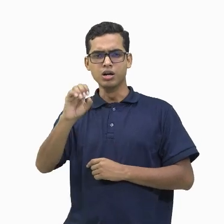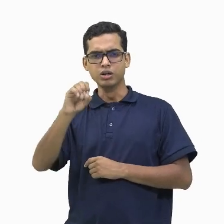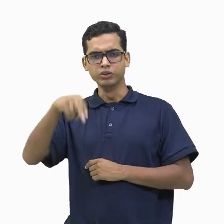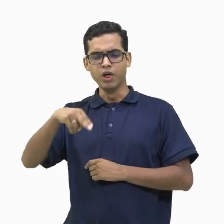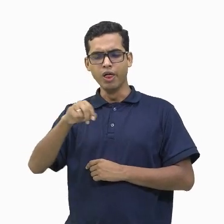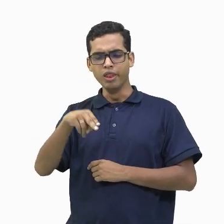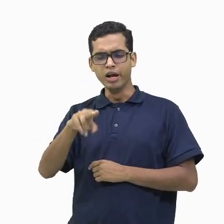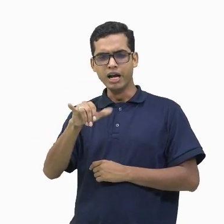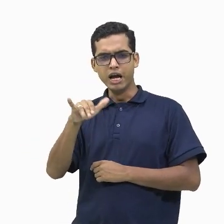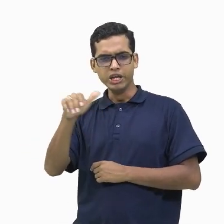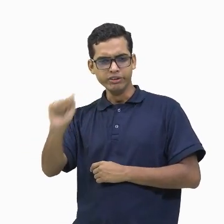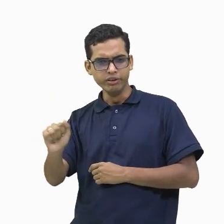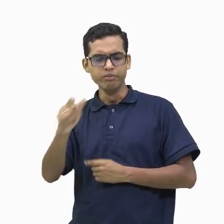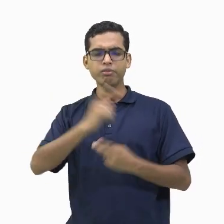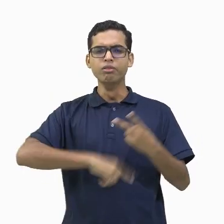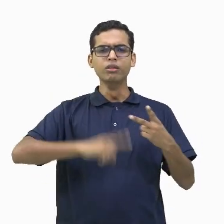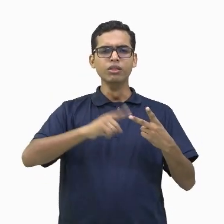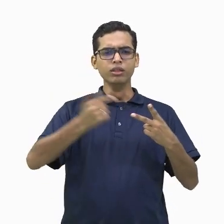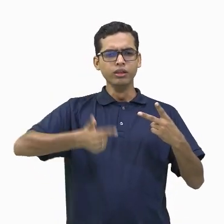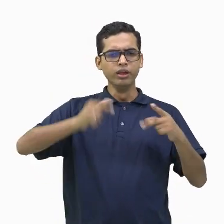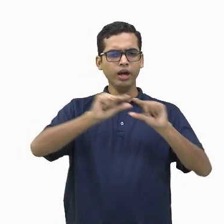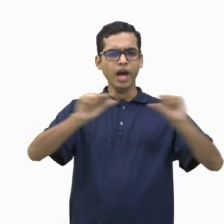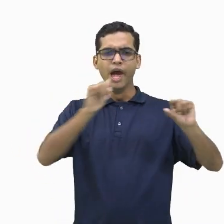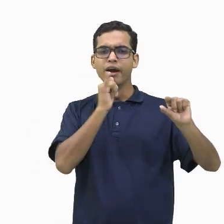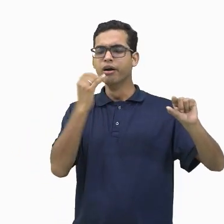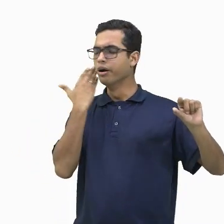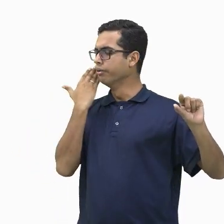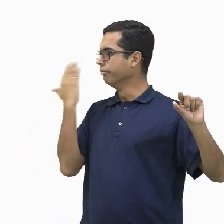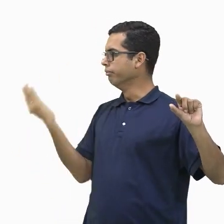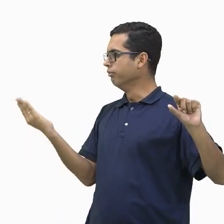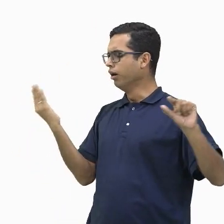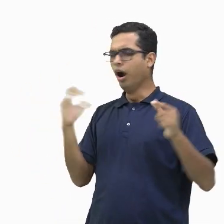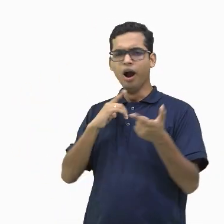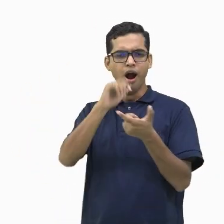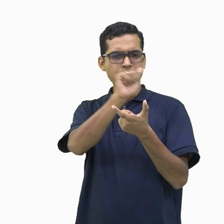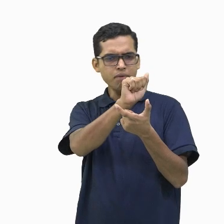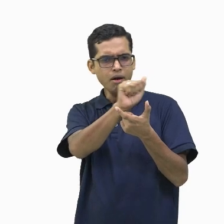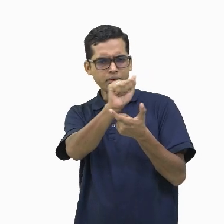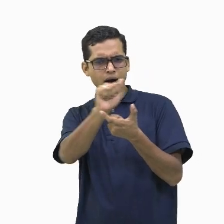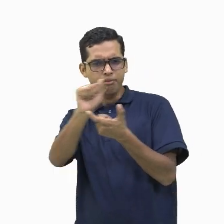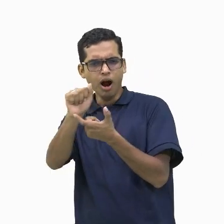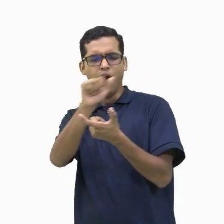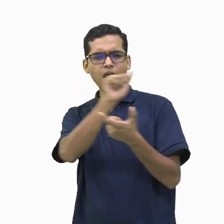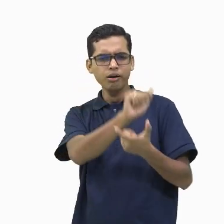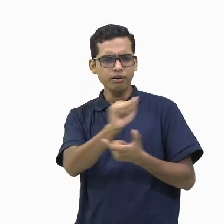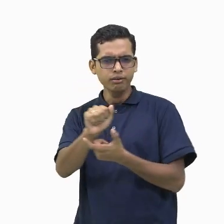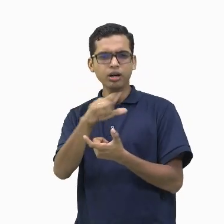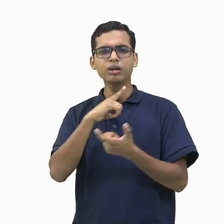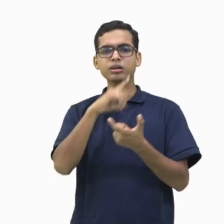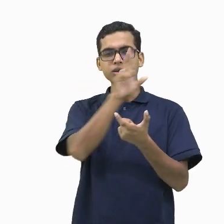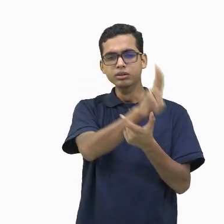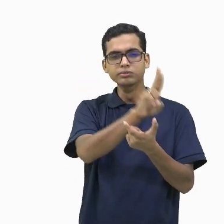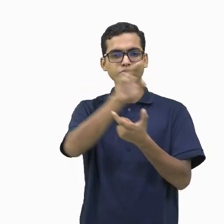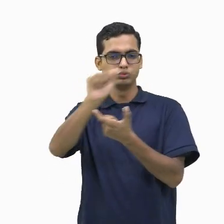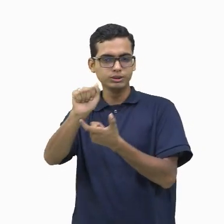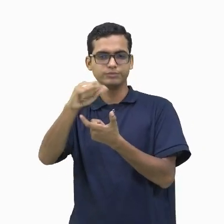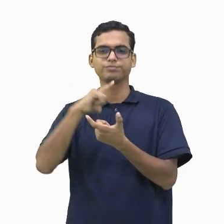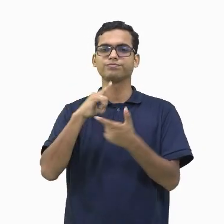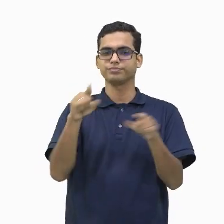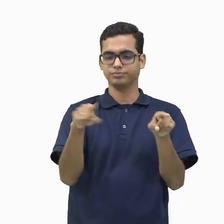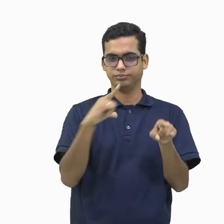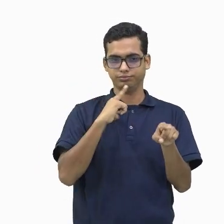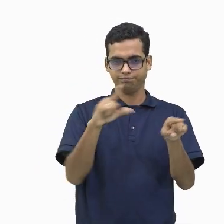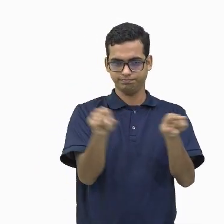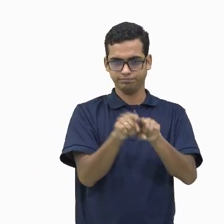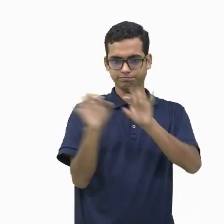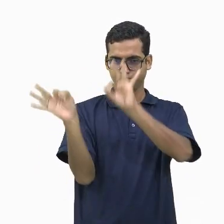exemplo. Duma nuança mansa que não cansa. Temos aí tanto o A e o U. E por que